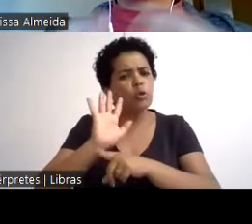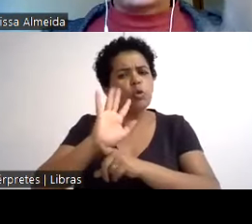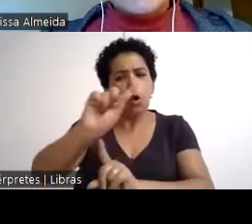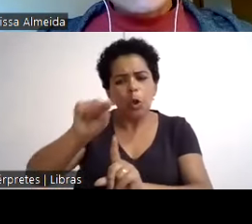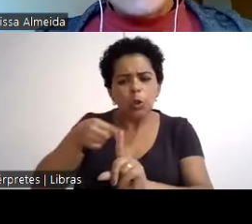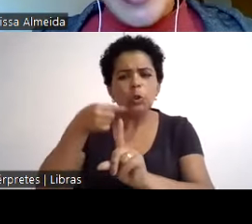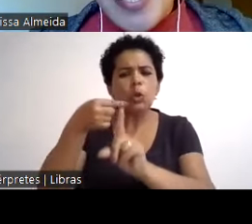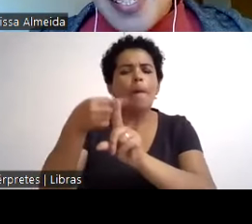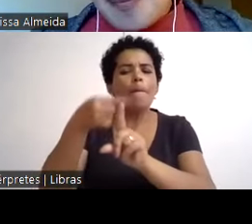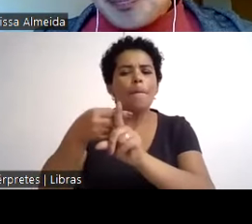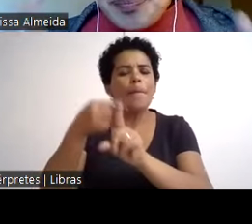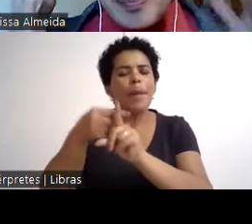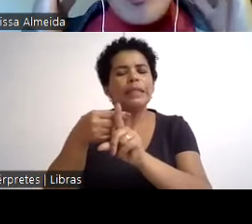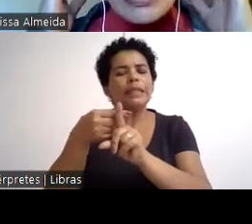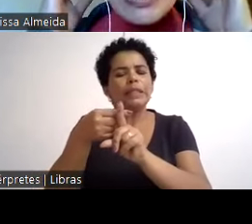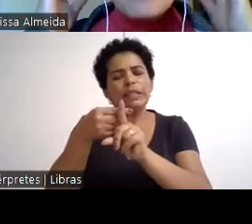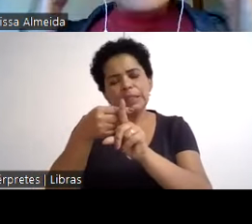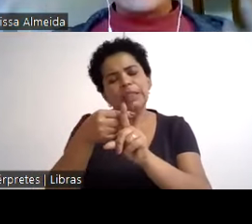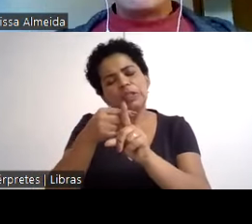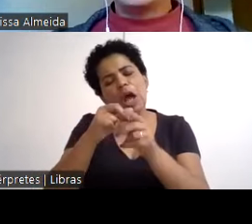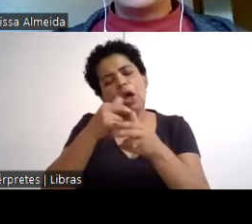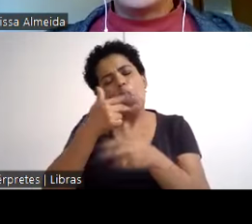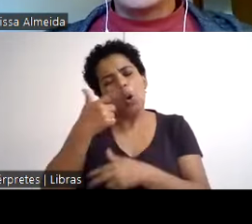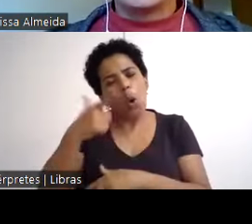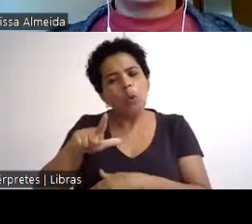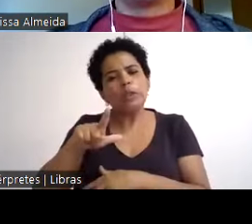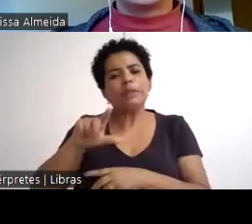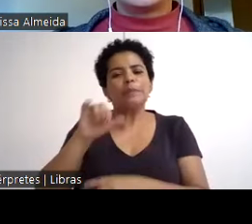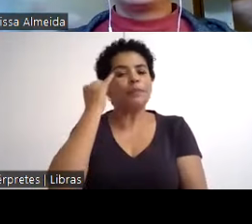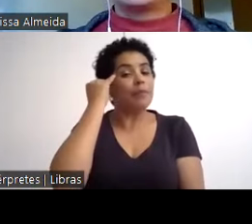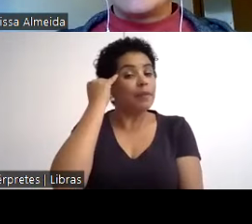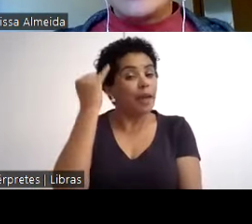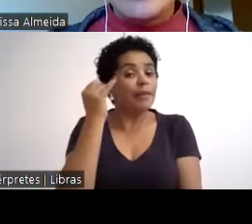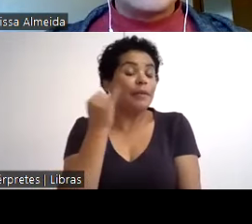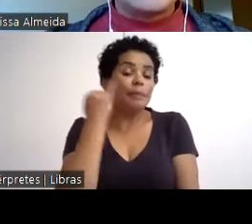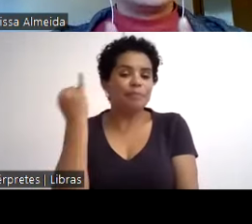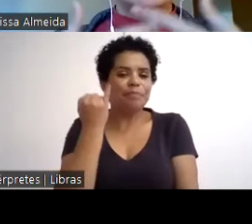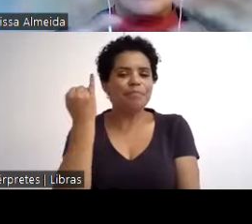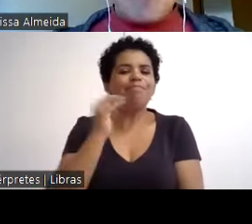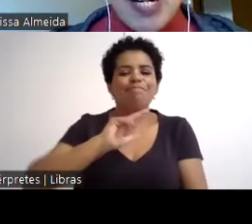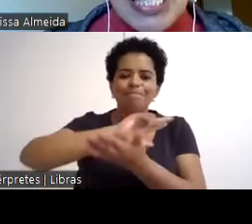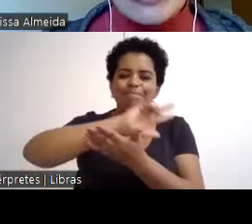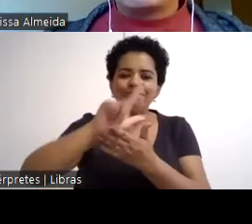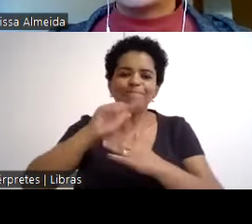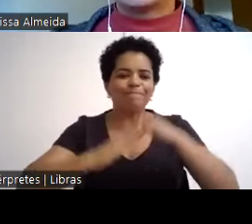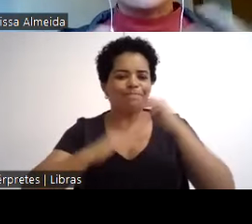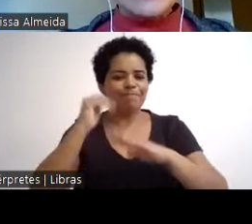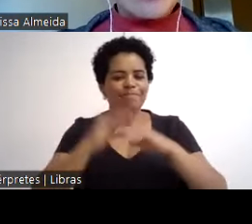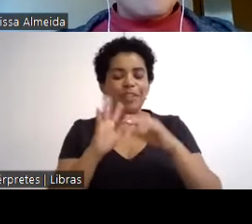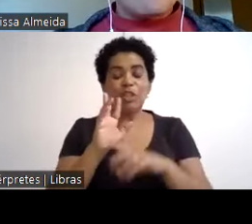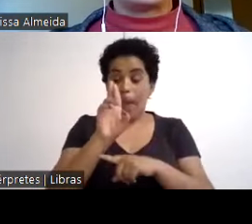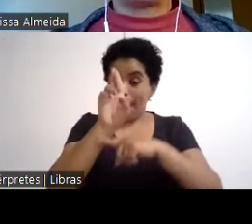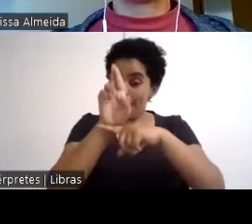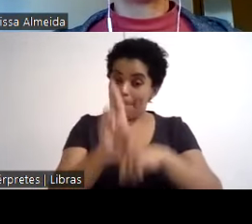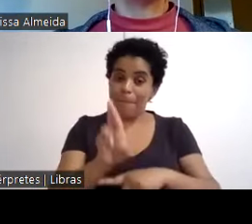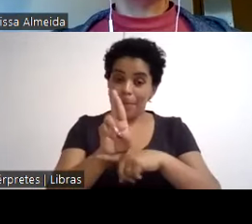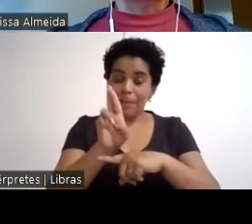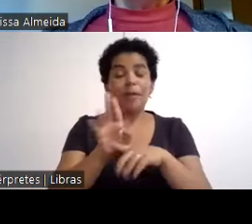as nossas ideias. Então, é muito importante que a gente tenha diversidade de atividade, representatividade,